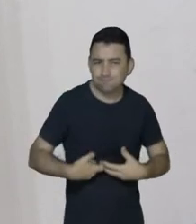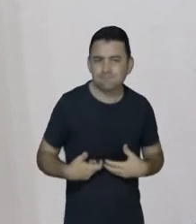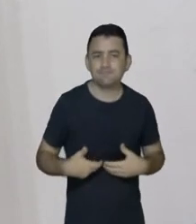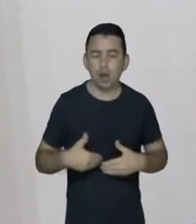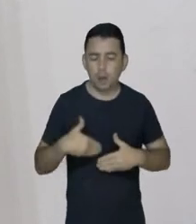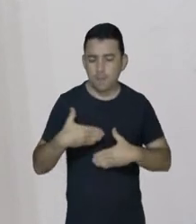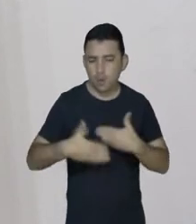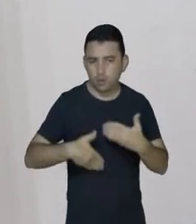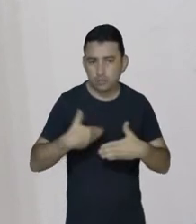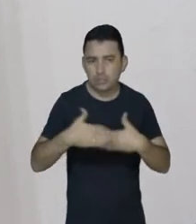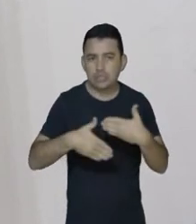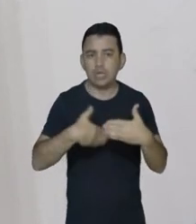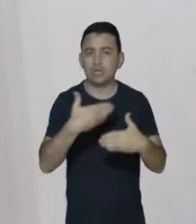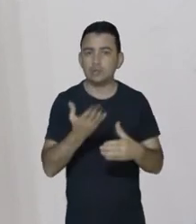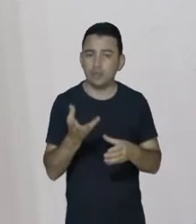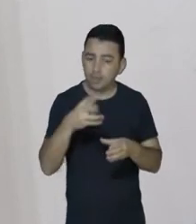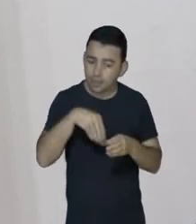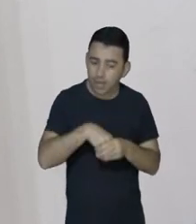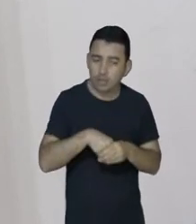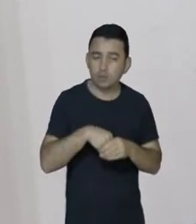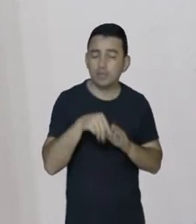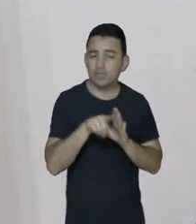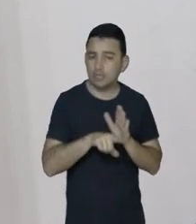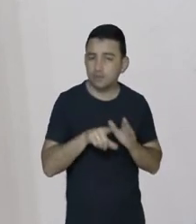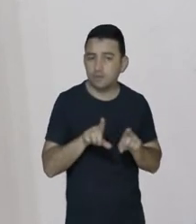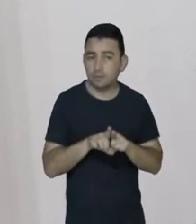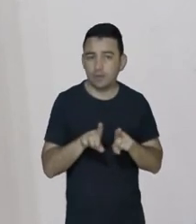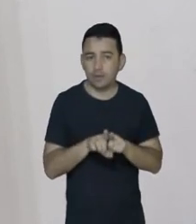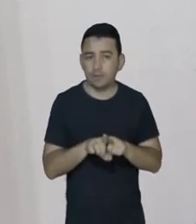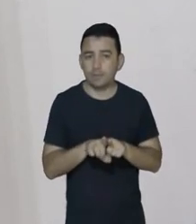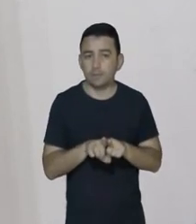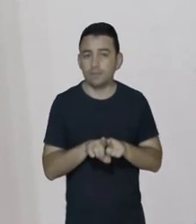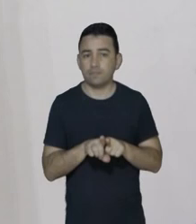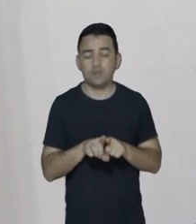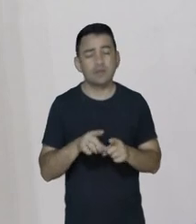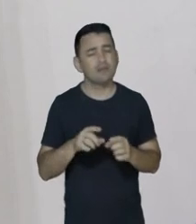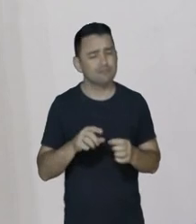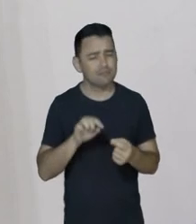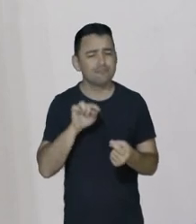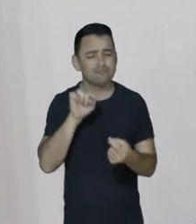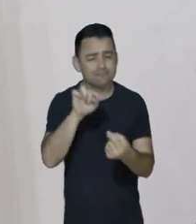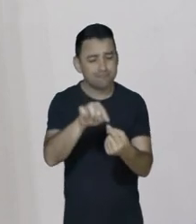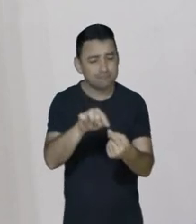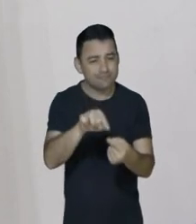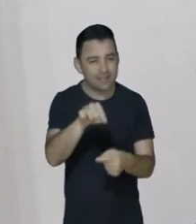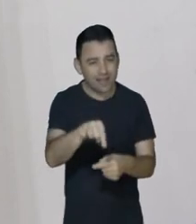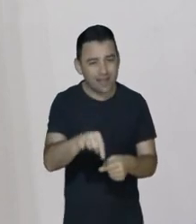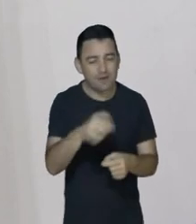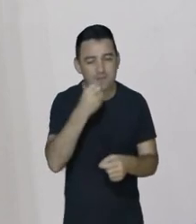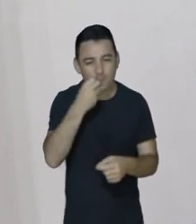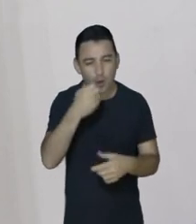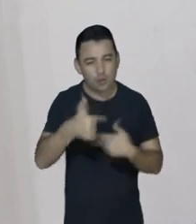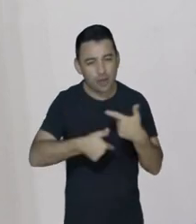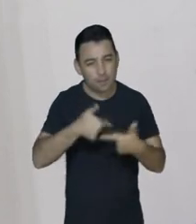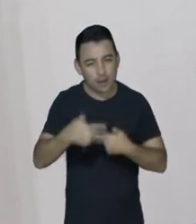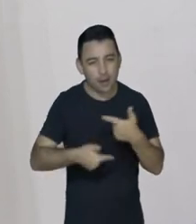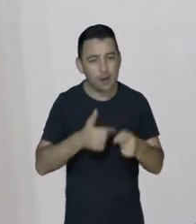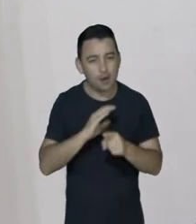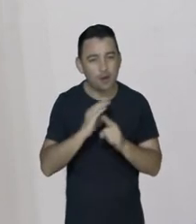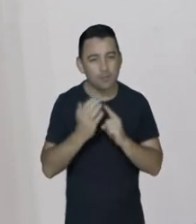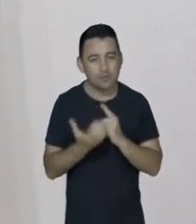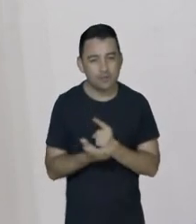e procedimentos legislativos. E lá na ponta, um bom serviço à comunidade. E, por fim, que possam